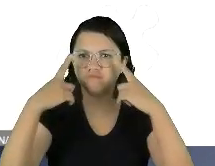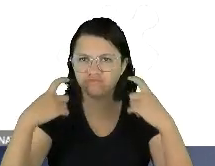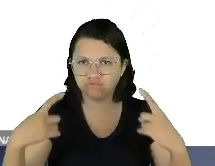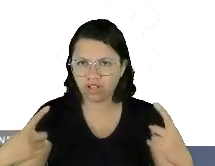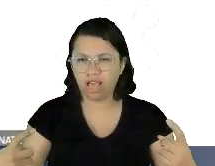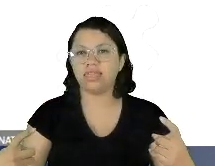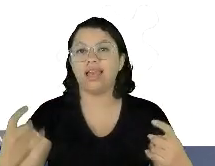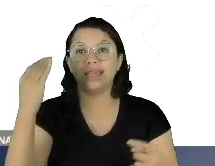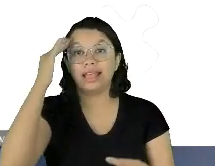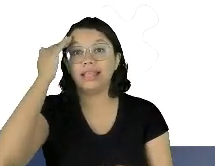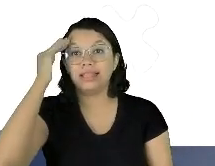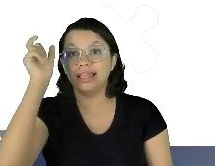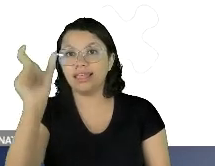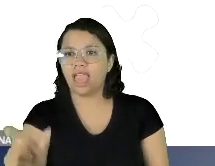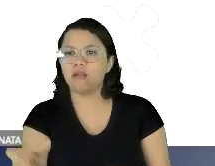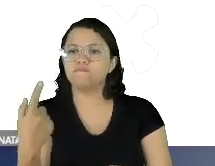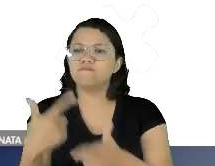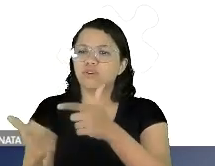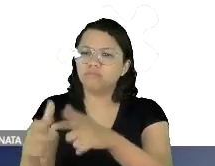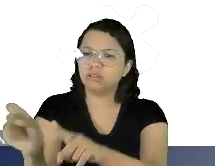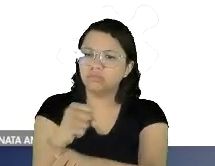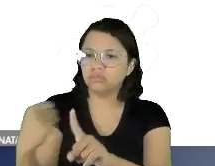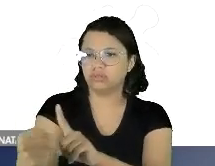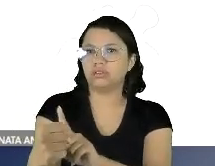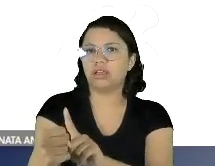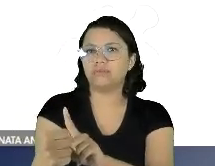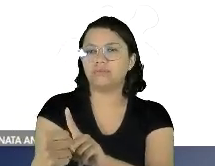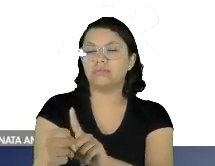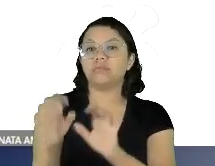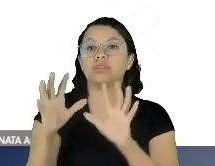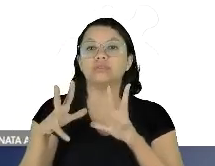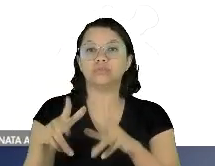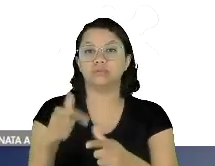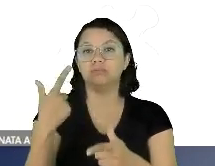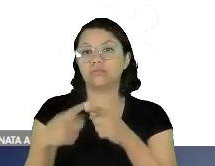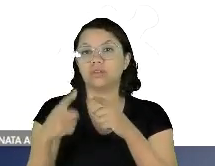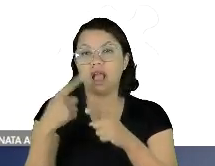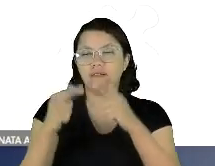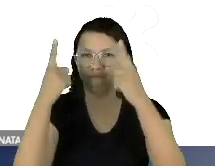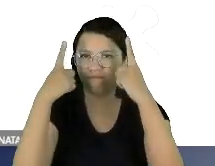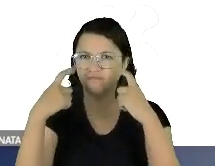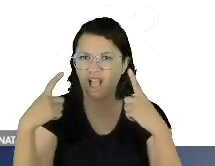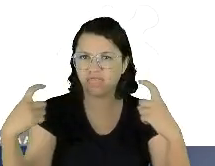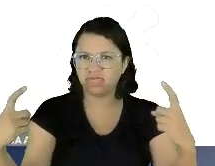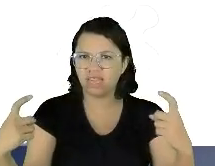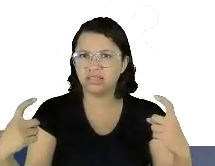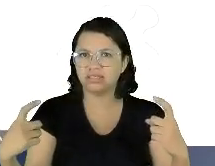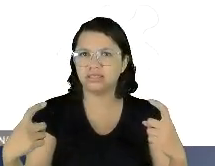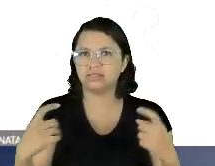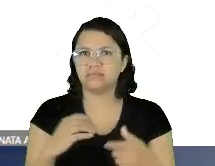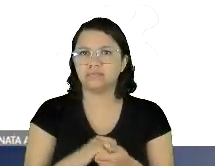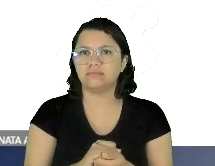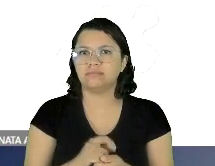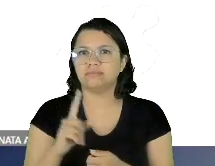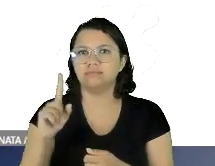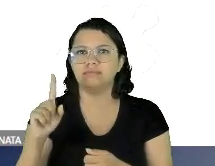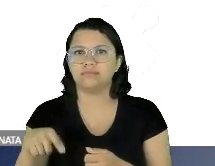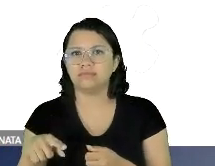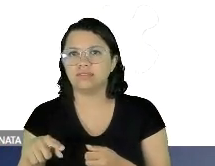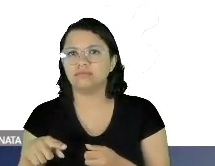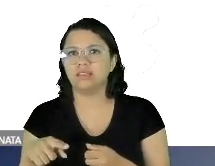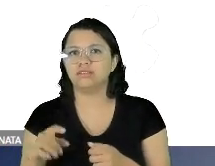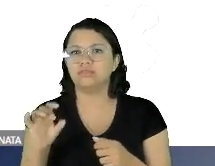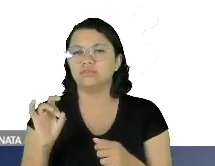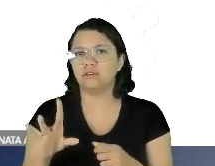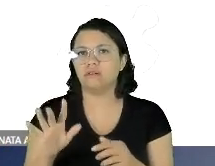a entendê-la como um problema social. Todo problema de violência não é de uma família única e